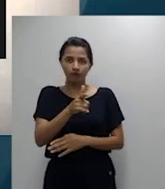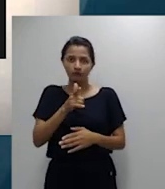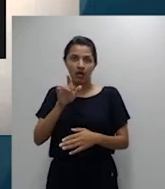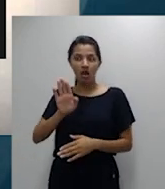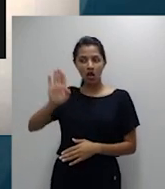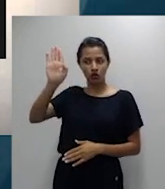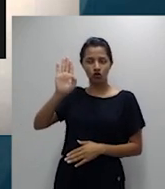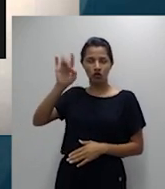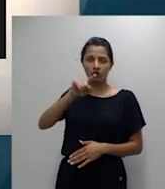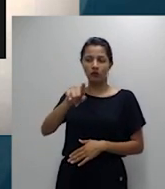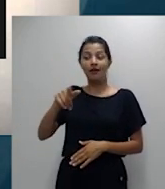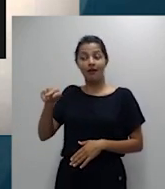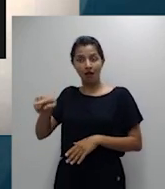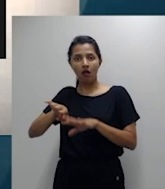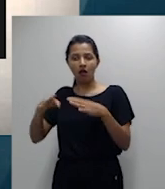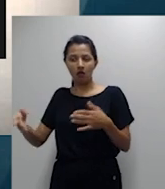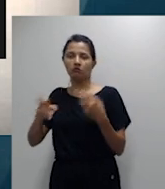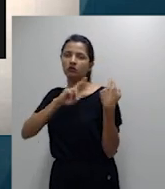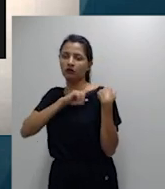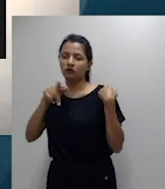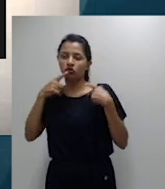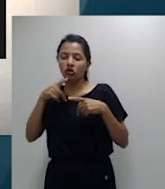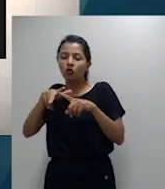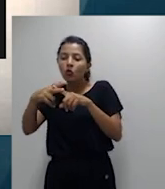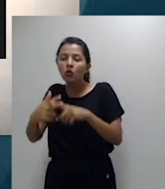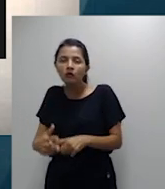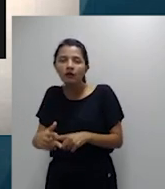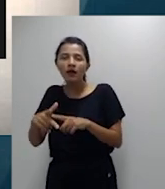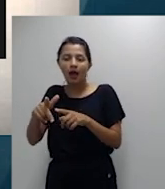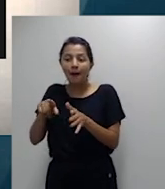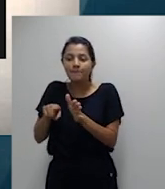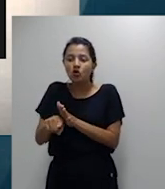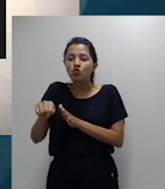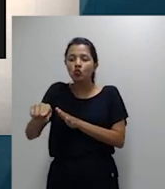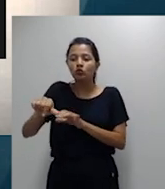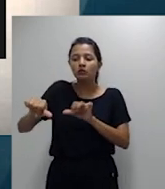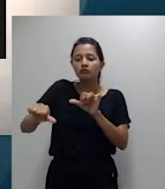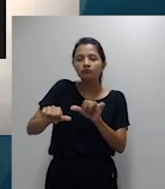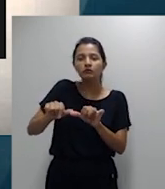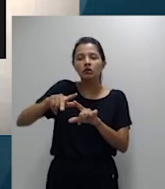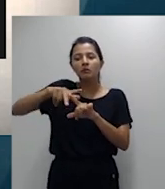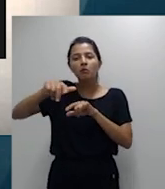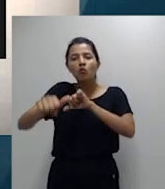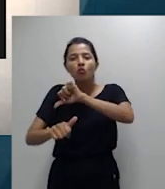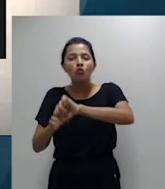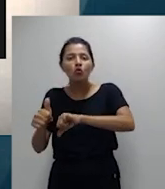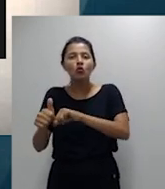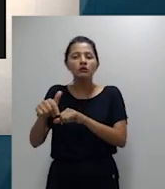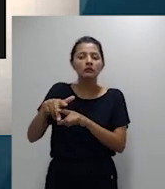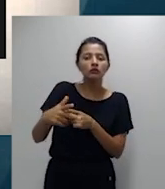reformule a questão a tempo e modo reformule Também depois